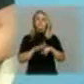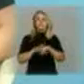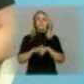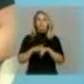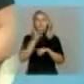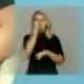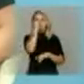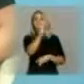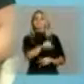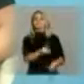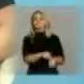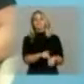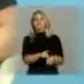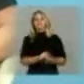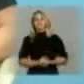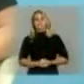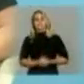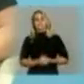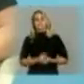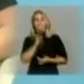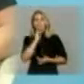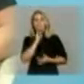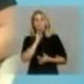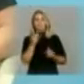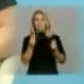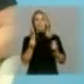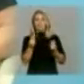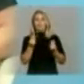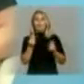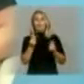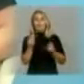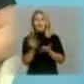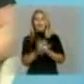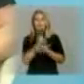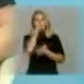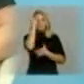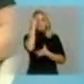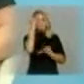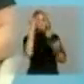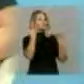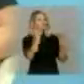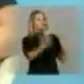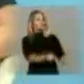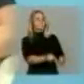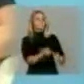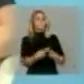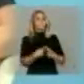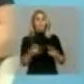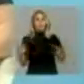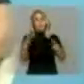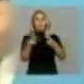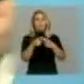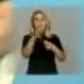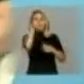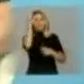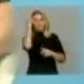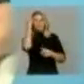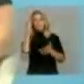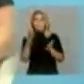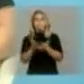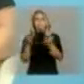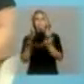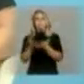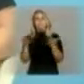doença negligenciada? Baixo poder de pressão dos grupos atingidos, até porque geralmente as camadas sociais menos